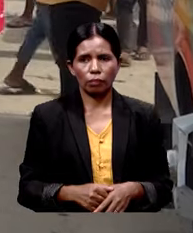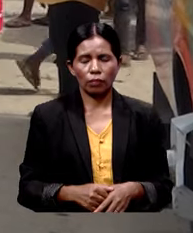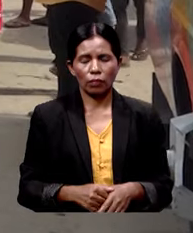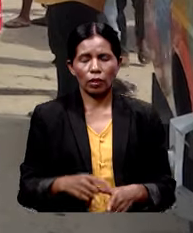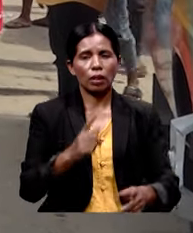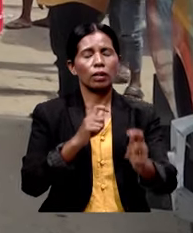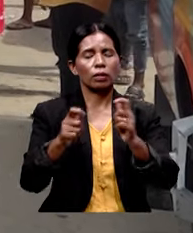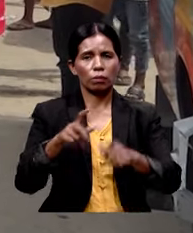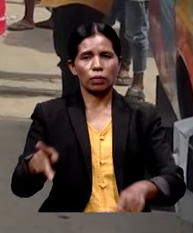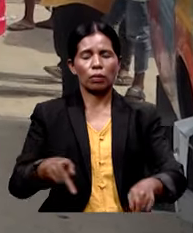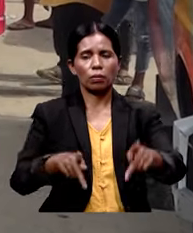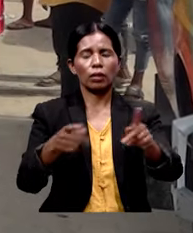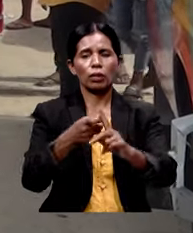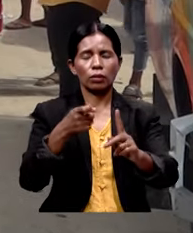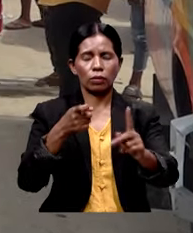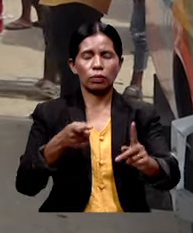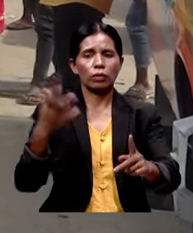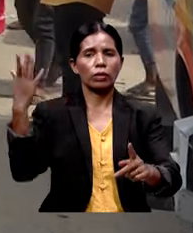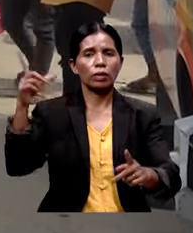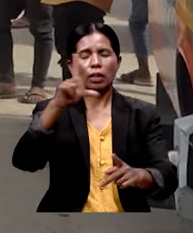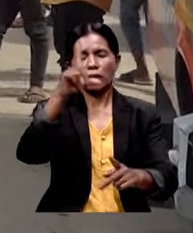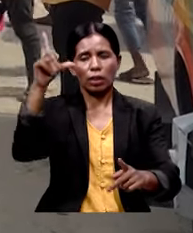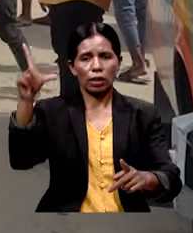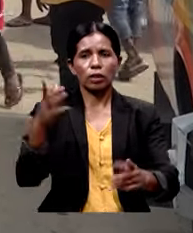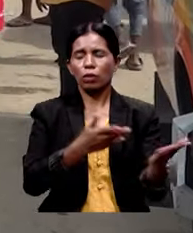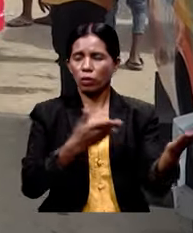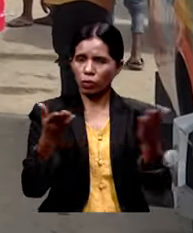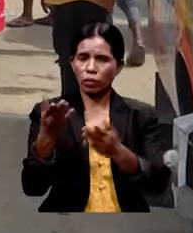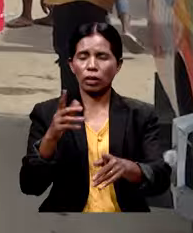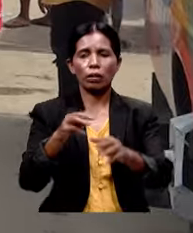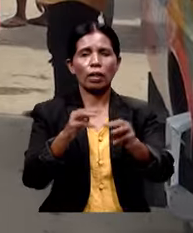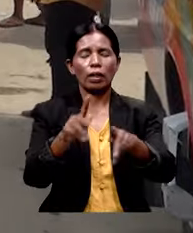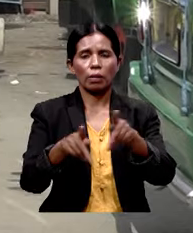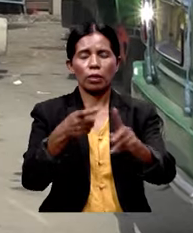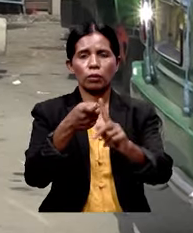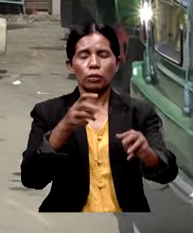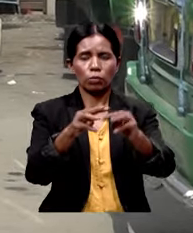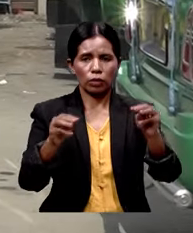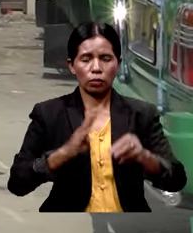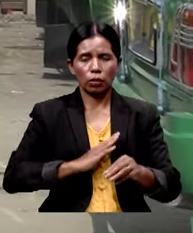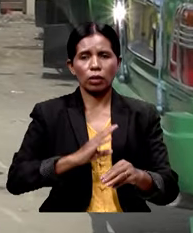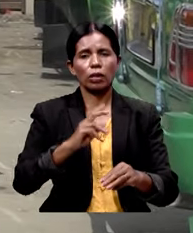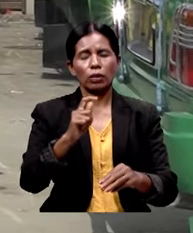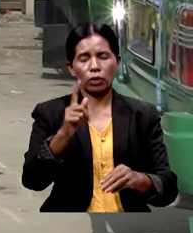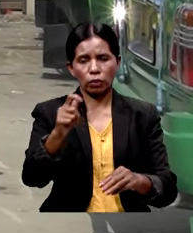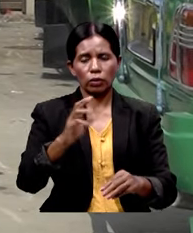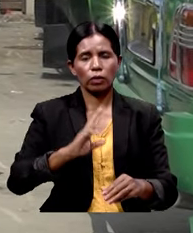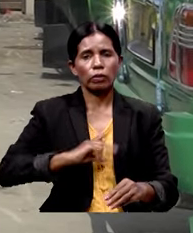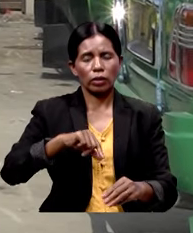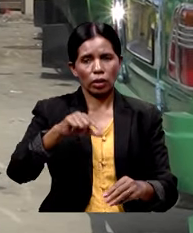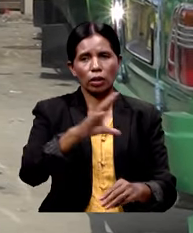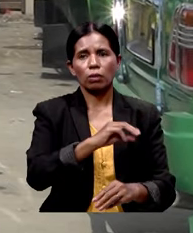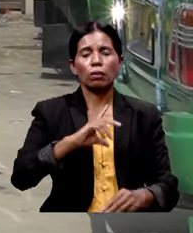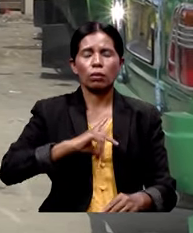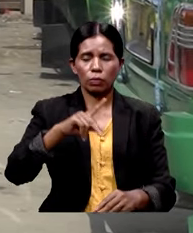Transporte público Rusi Ponta Leste nebe normalmente tula passageiro Rusi município Manatutu Baucau vike que no lauten durante